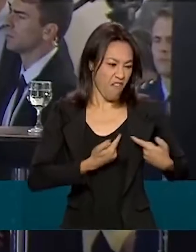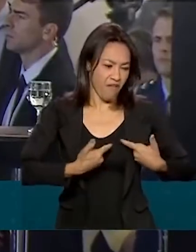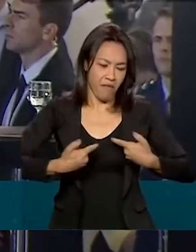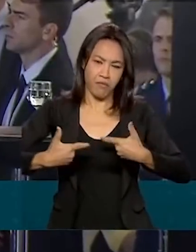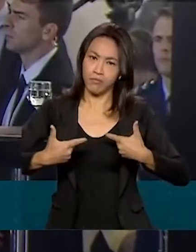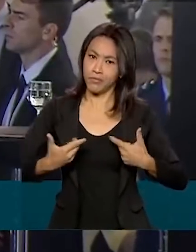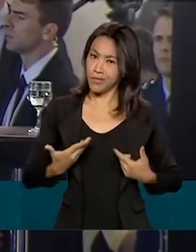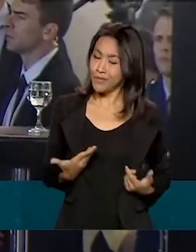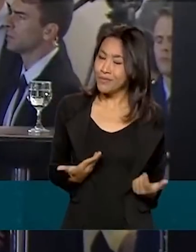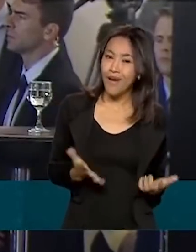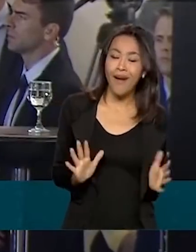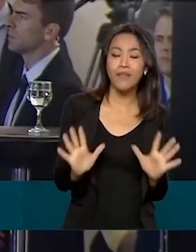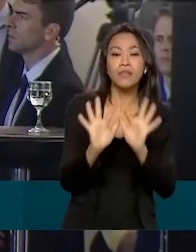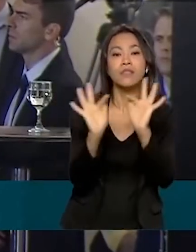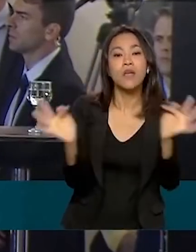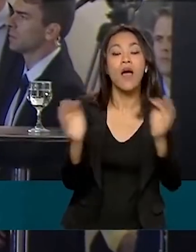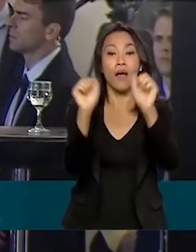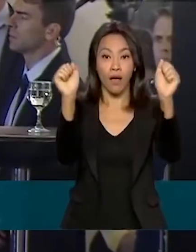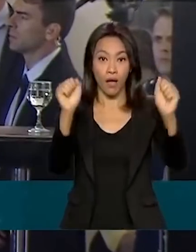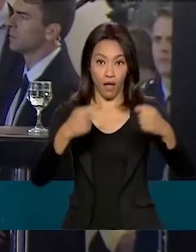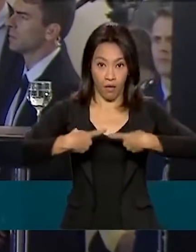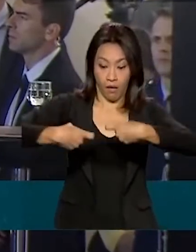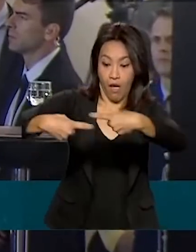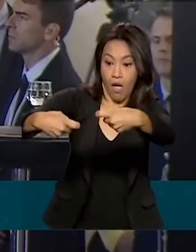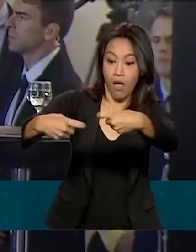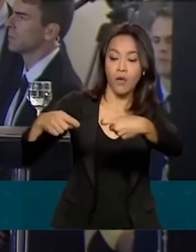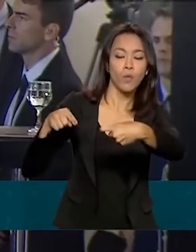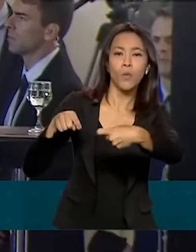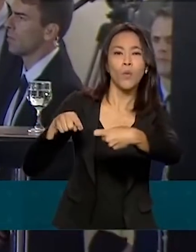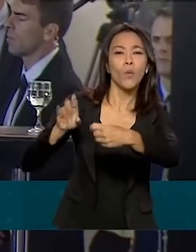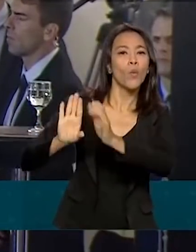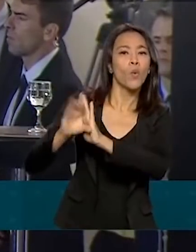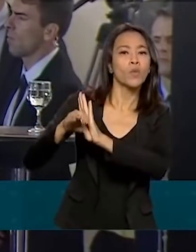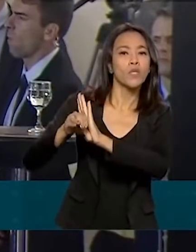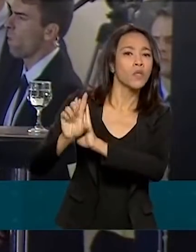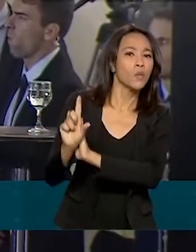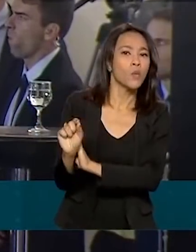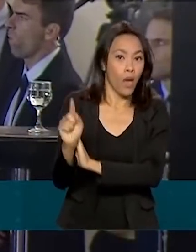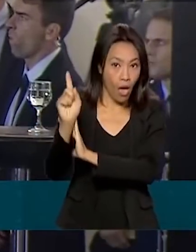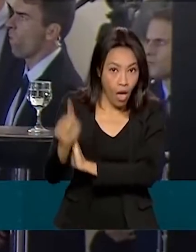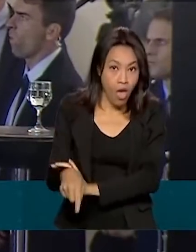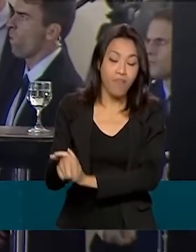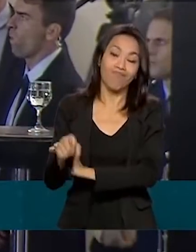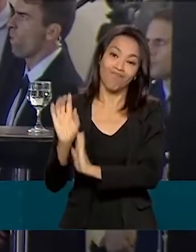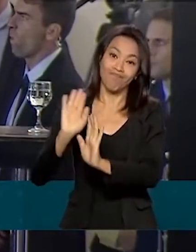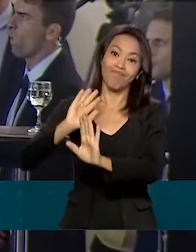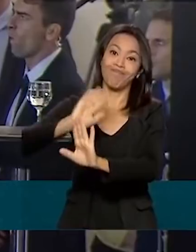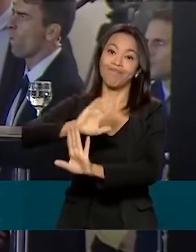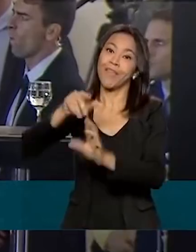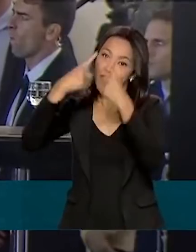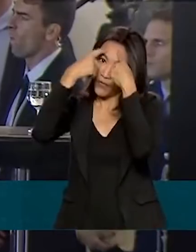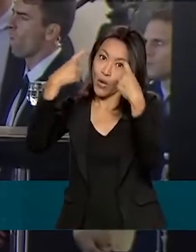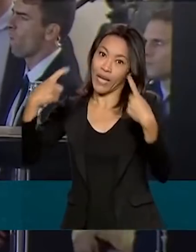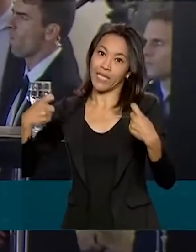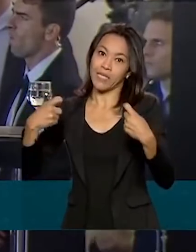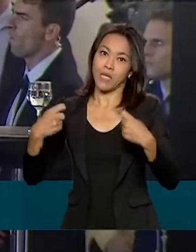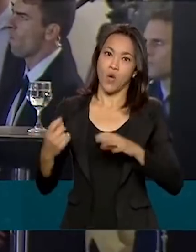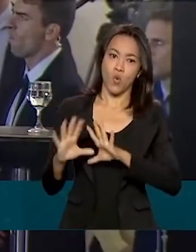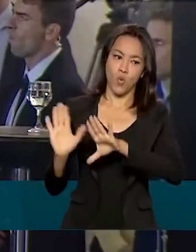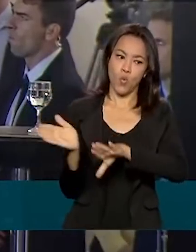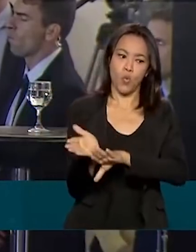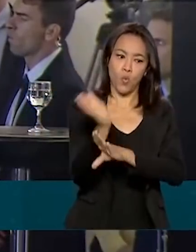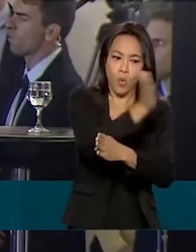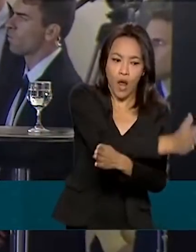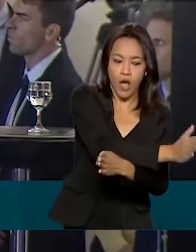A guerra, de forma simples, pode ser definida como um ato de violência em que um lado tenta impor ao outro a